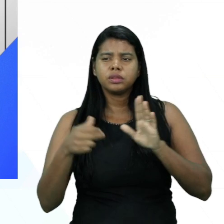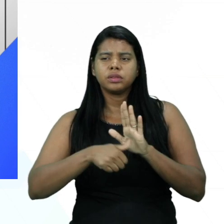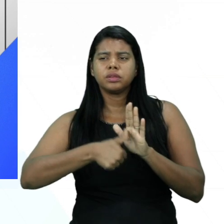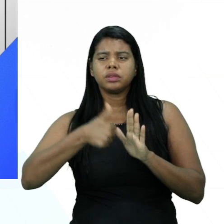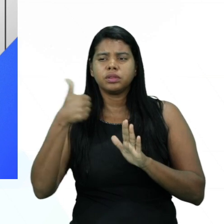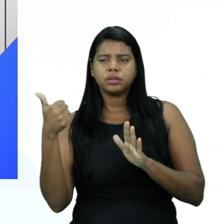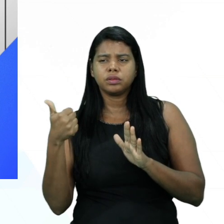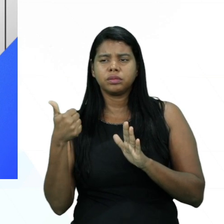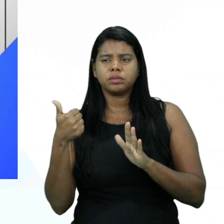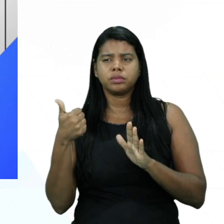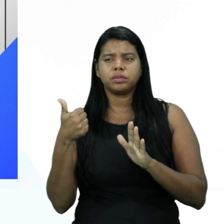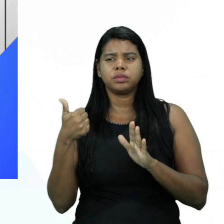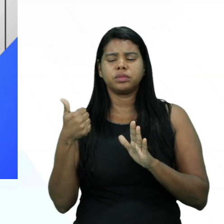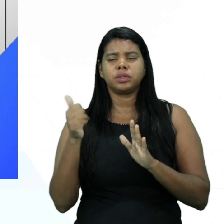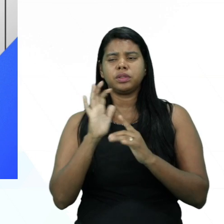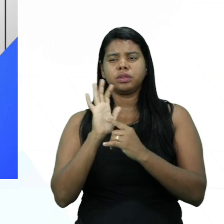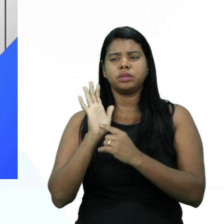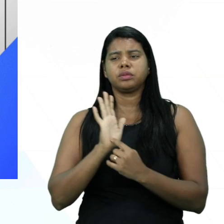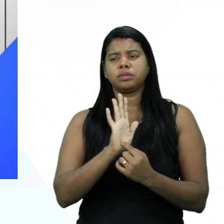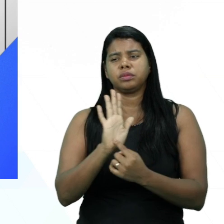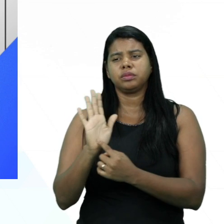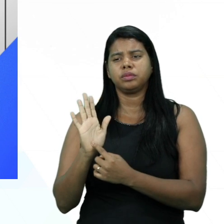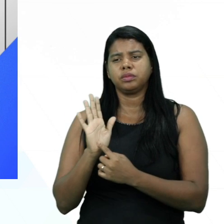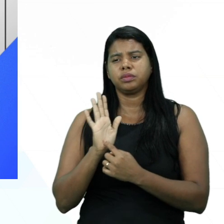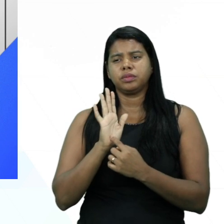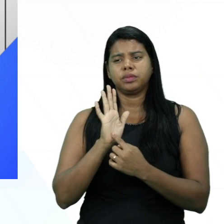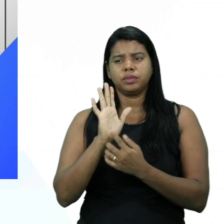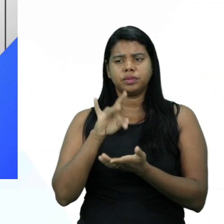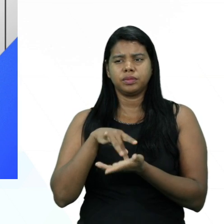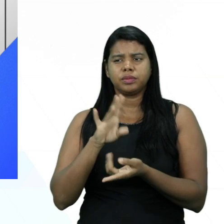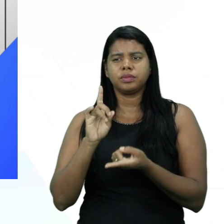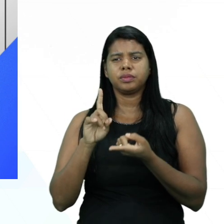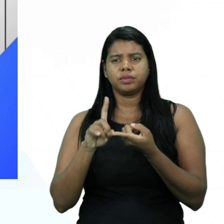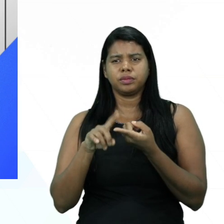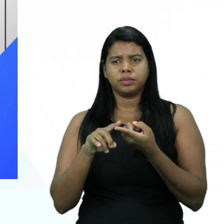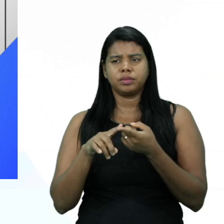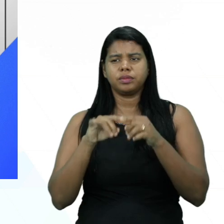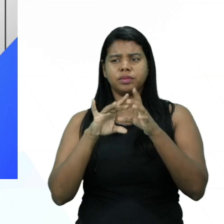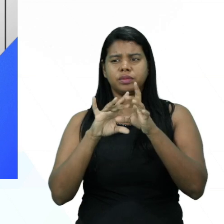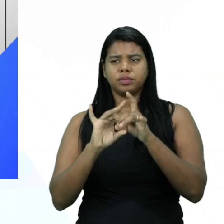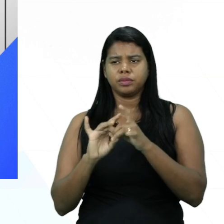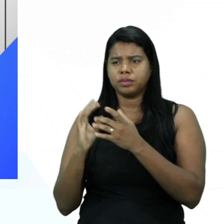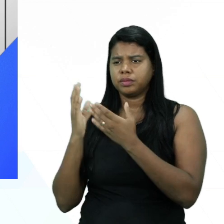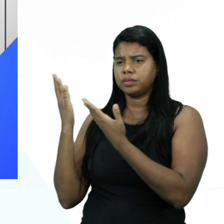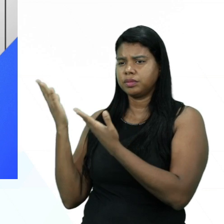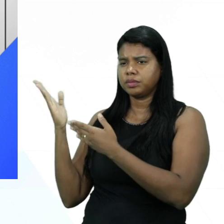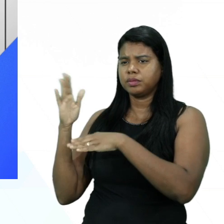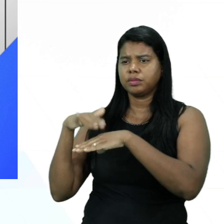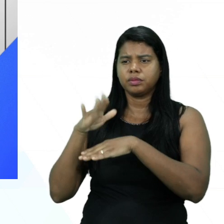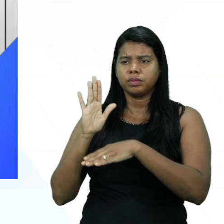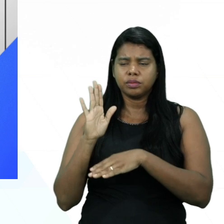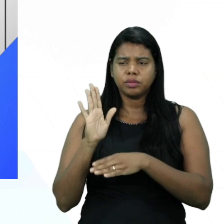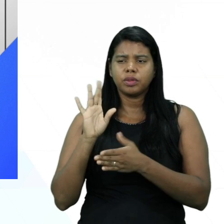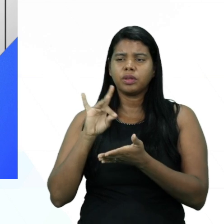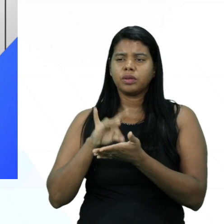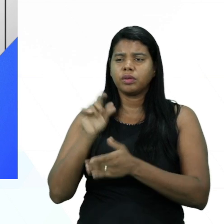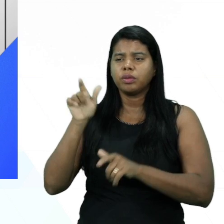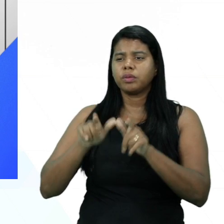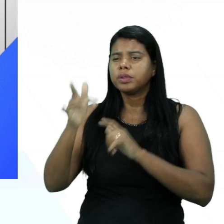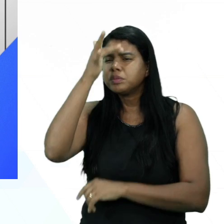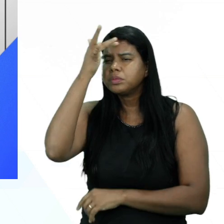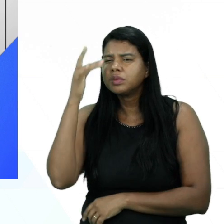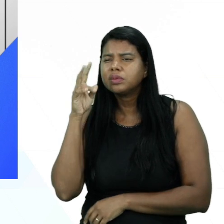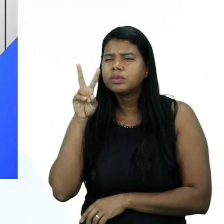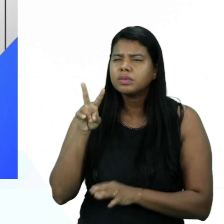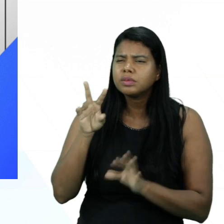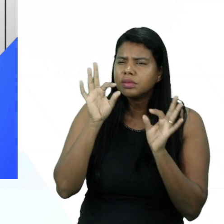formas regulares ao lado de formas abstratas assumem um peso maior. E geralmente as pessoas veem e leem